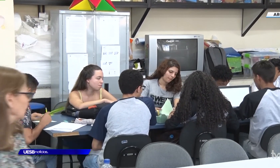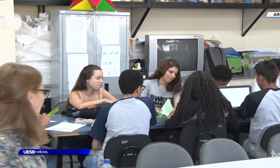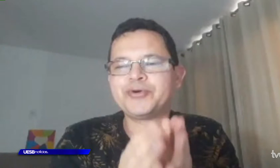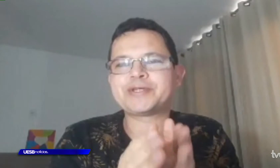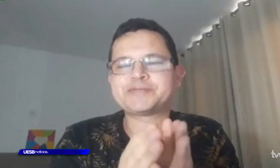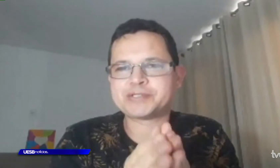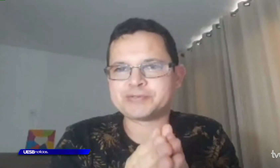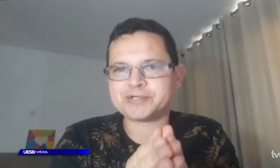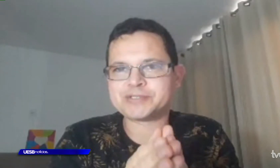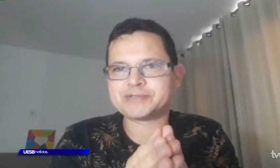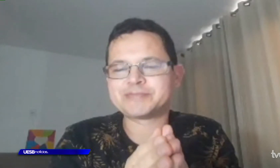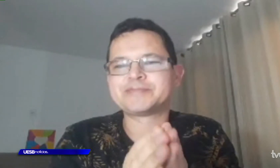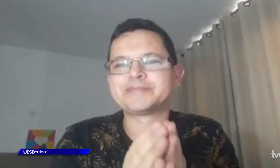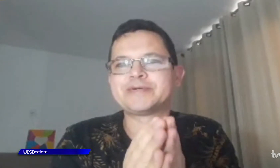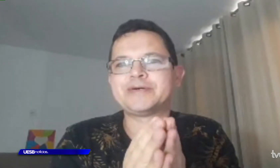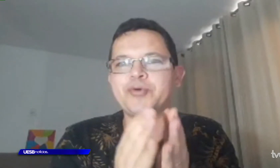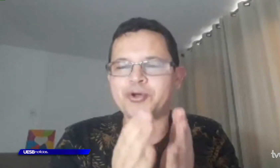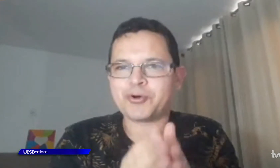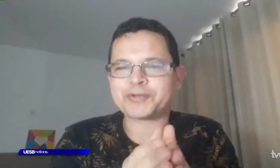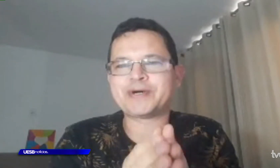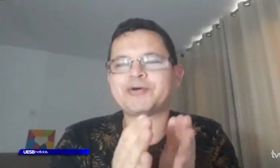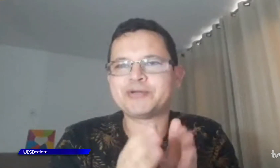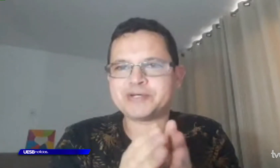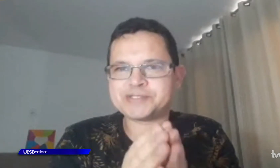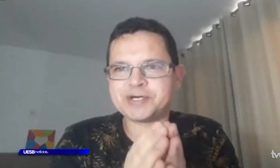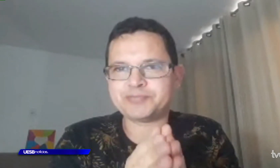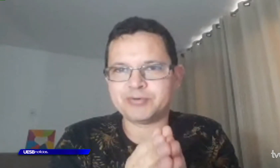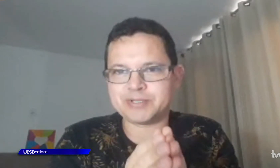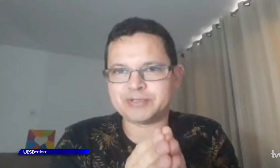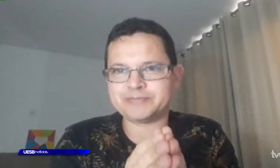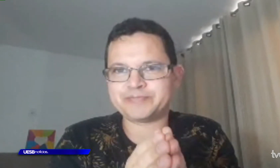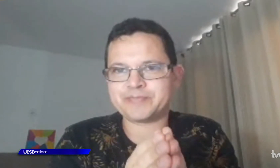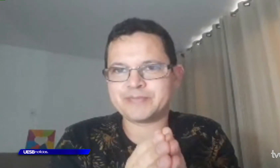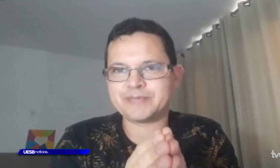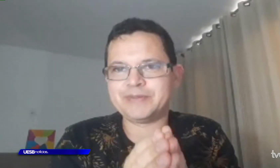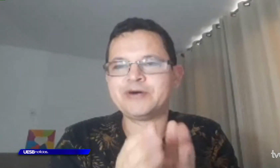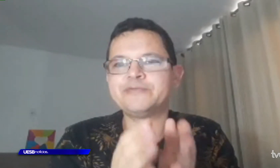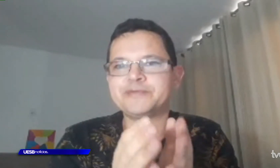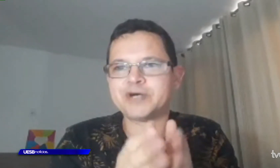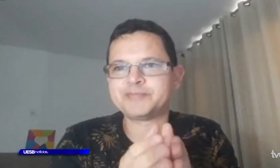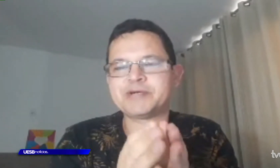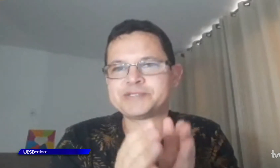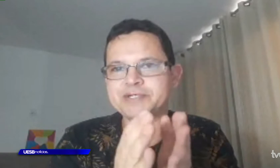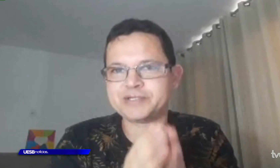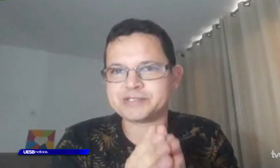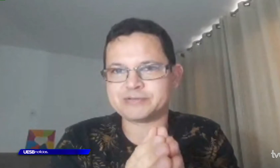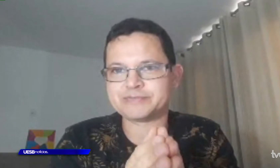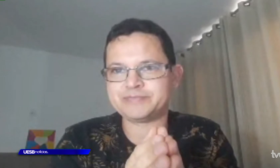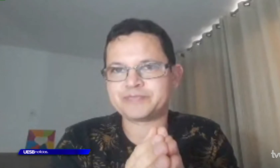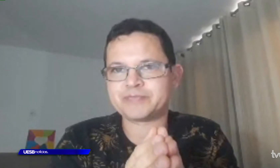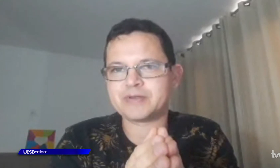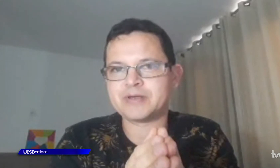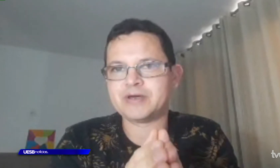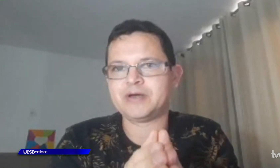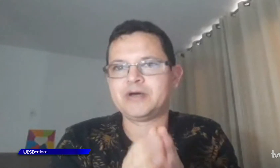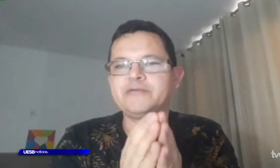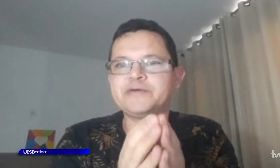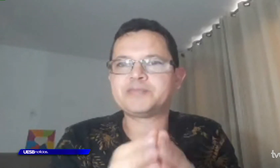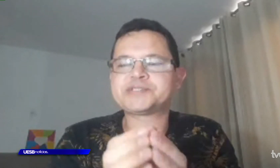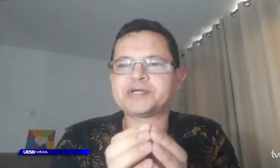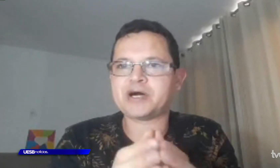edição para o coordenador do colegiado Altemar Brito a participação e compromisso dos Estudantes em